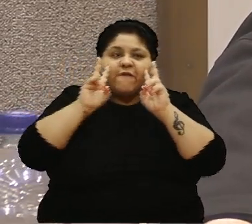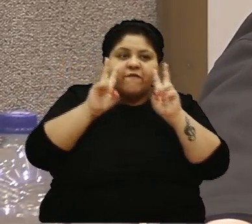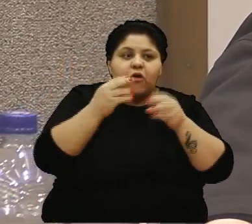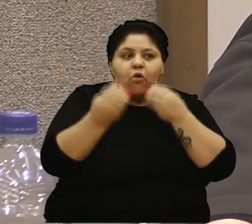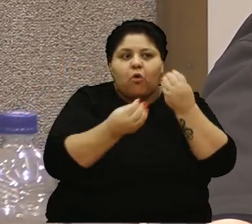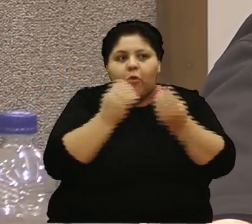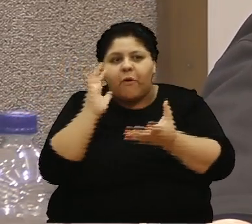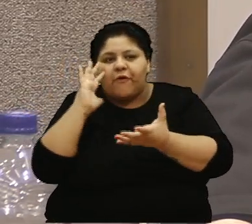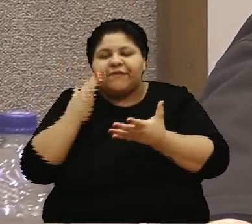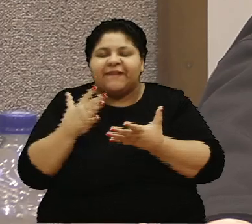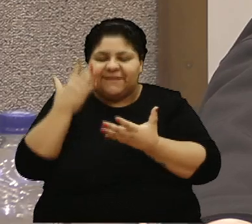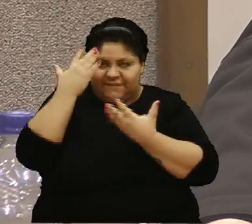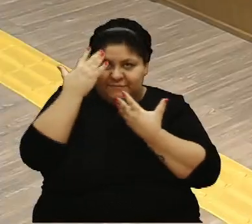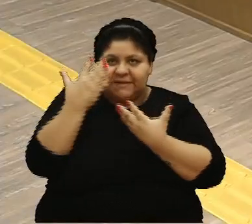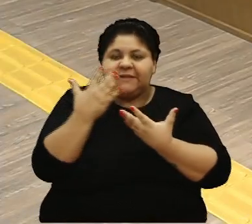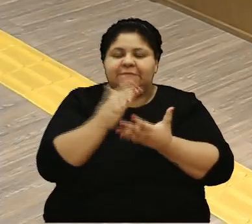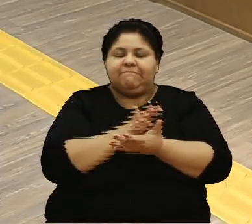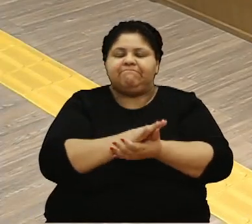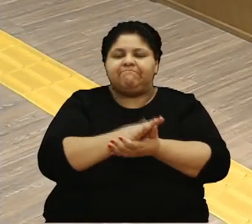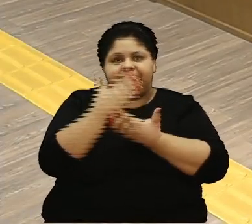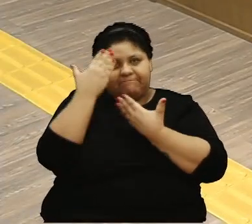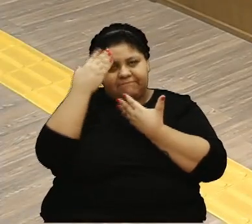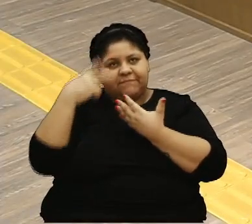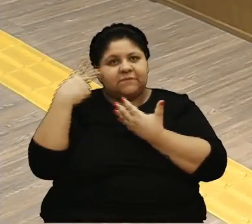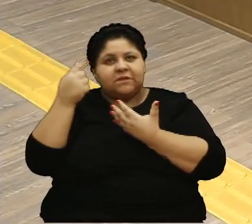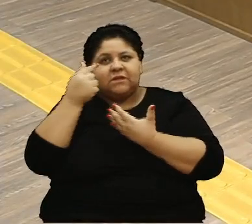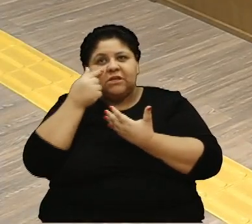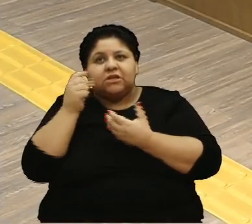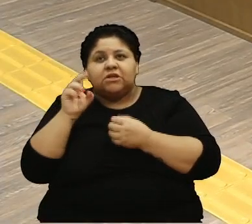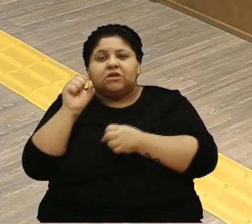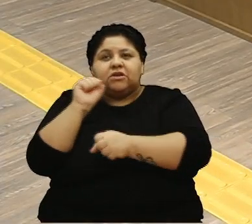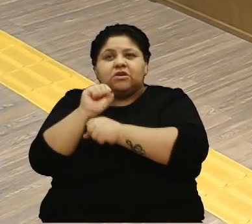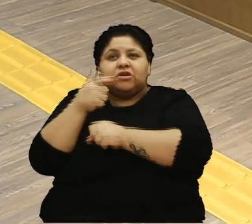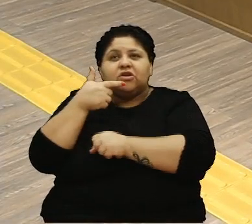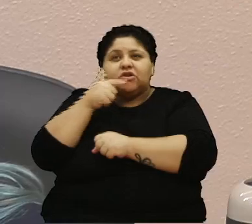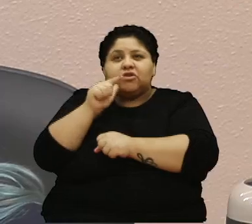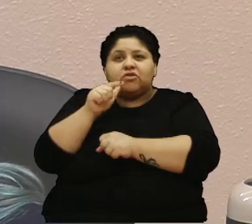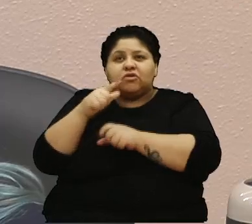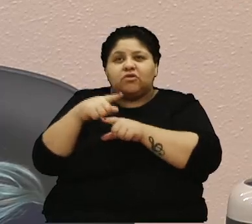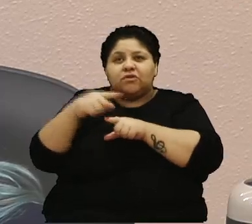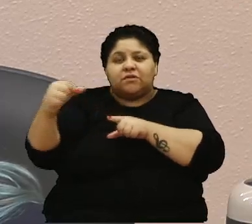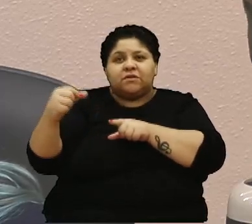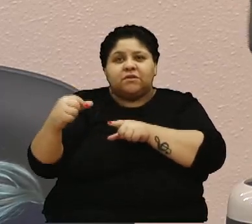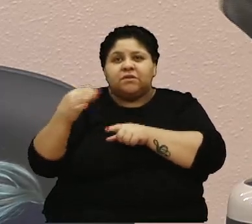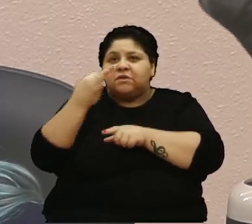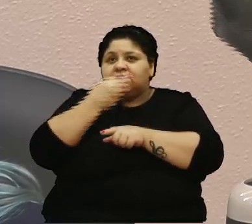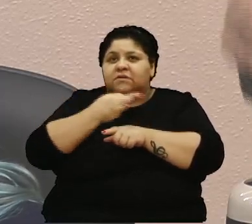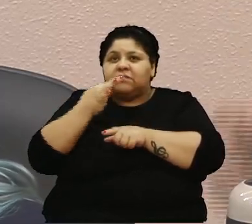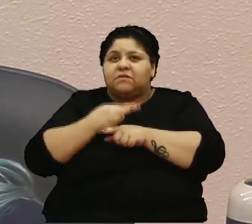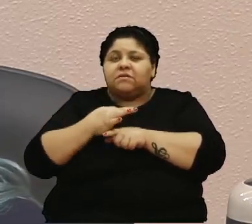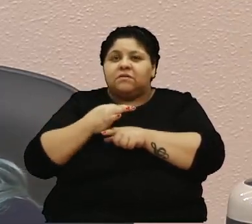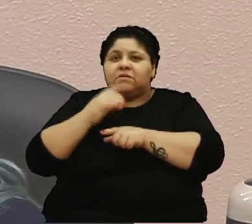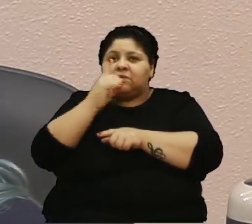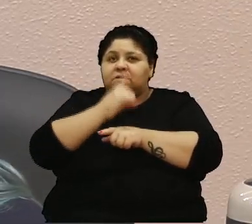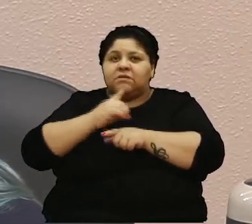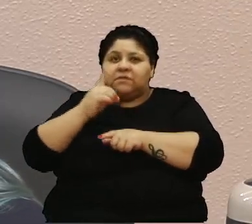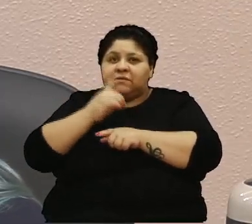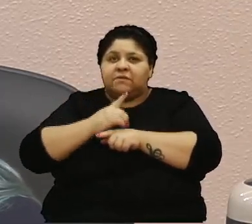as coisas funcionam. Obrigado. Obrigado, vereador Eloy. Só espero que nós consigamos sair de Caxias no domingo, né, para ir a Porto Alegre, já que o